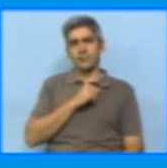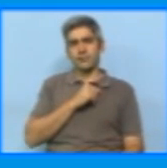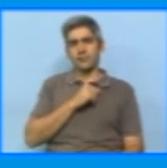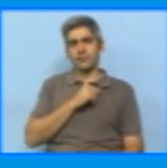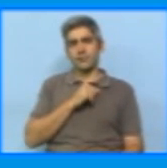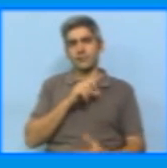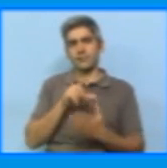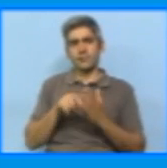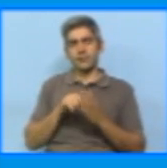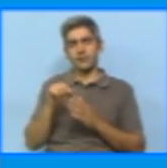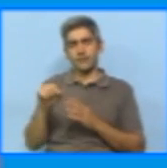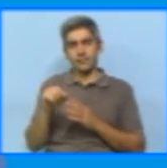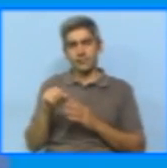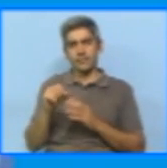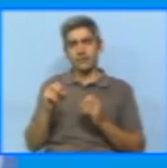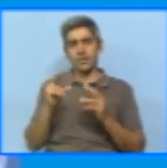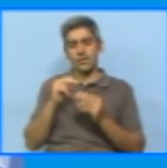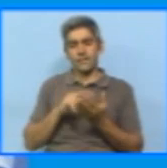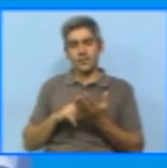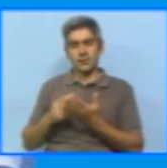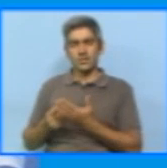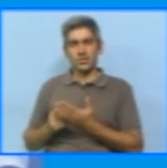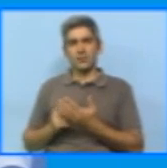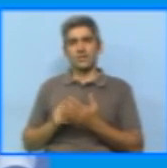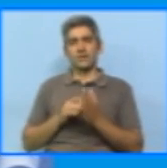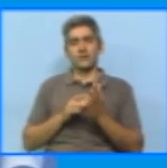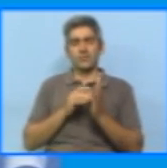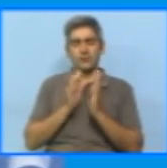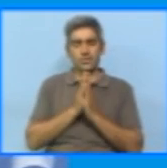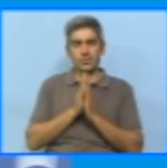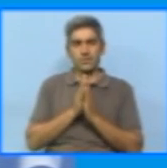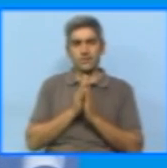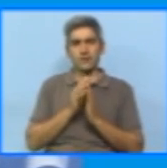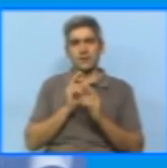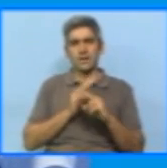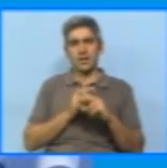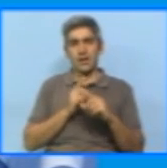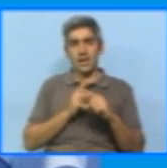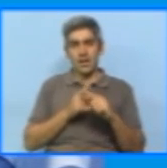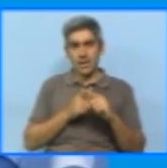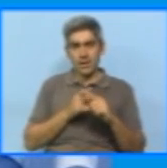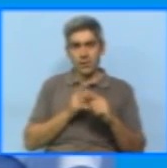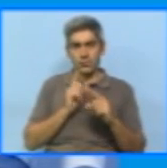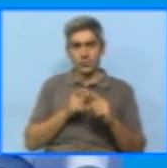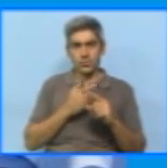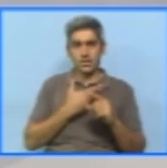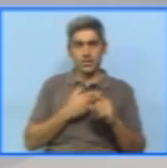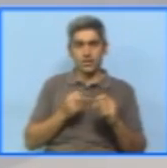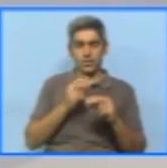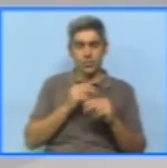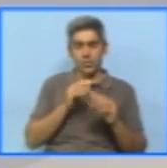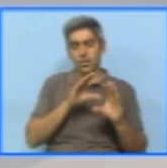o projeto desta nova tradução da Bíblia a partir do grego, do Antigo e do Novo